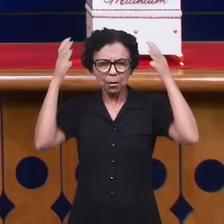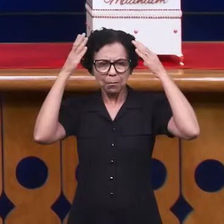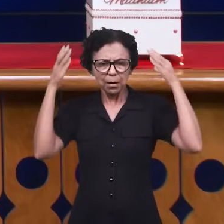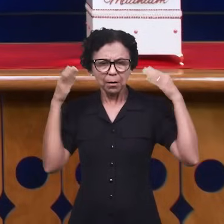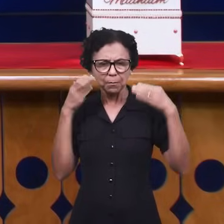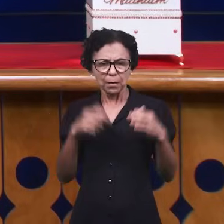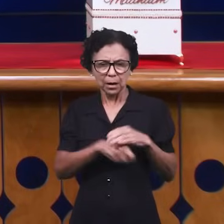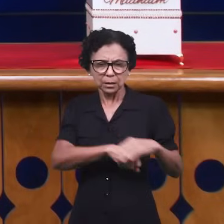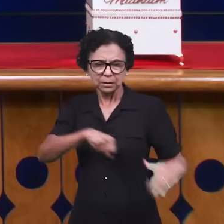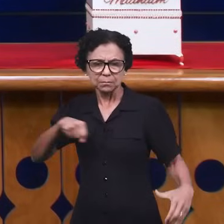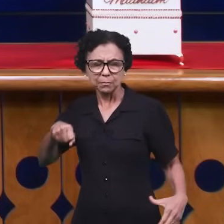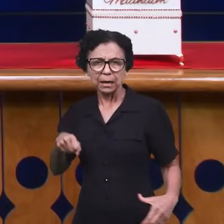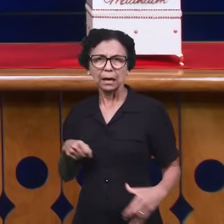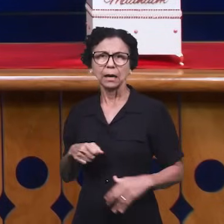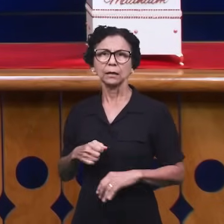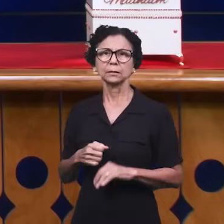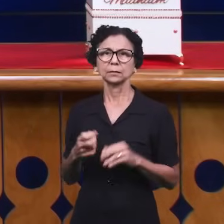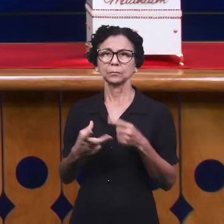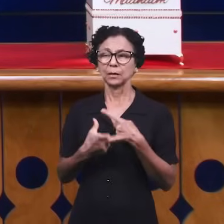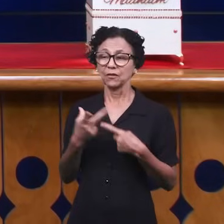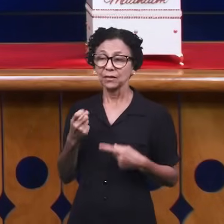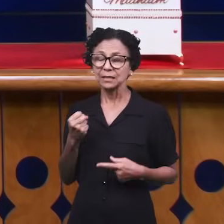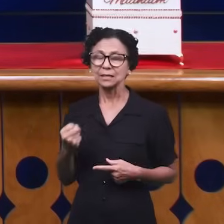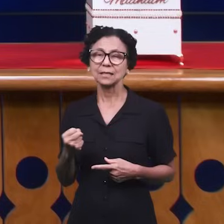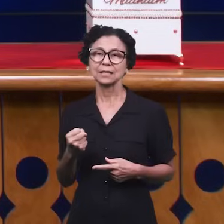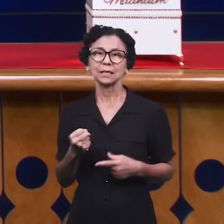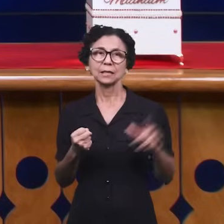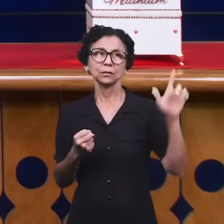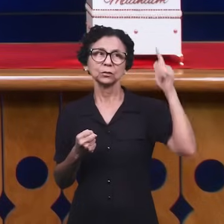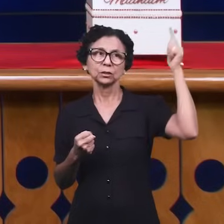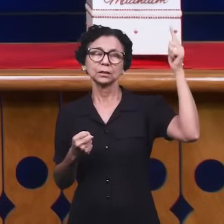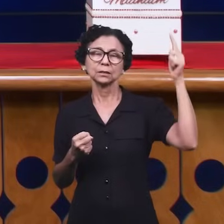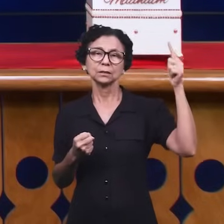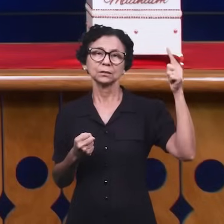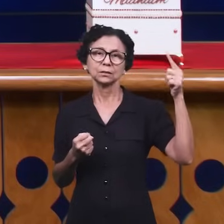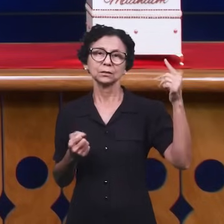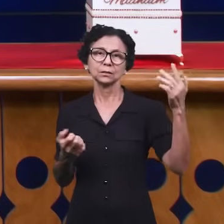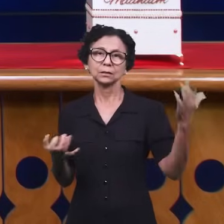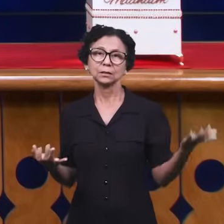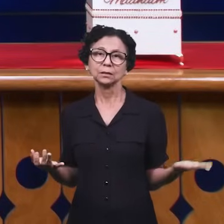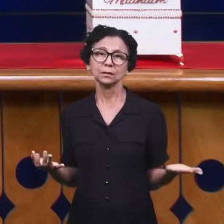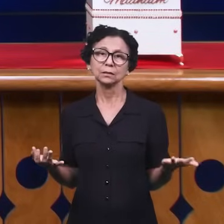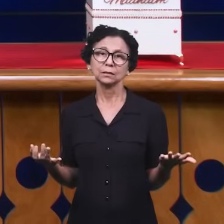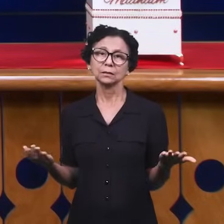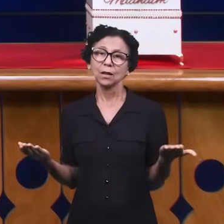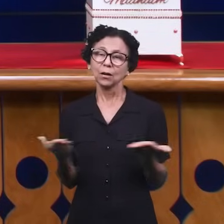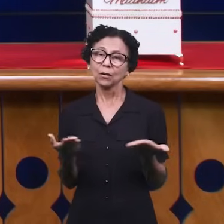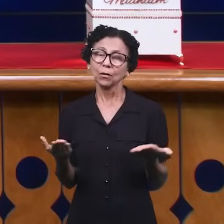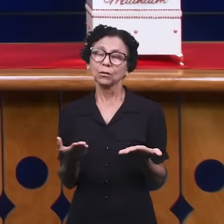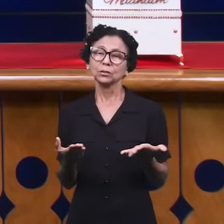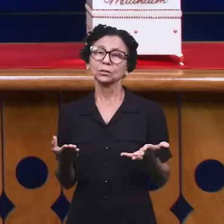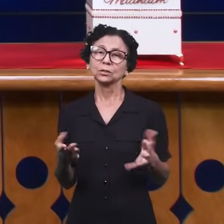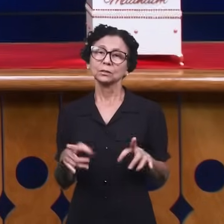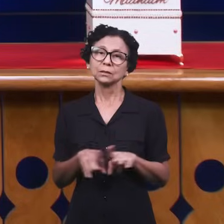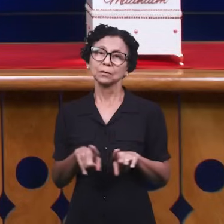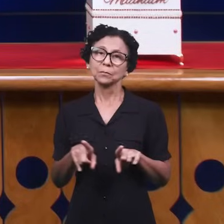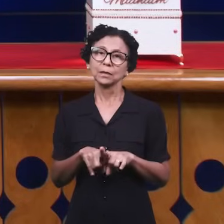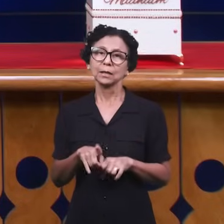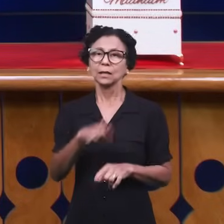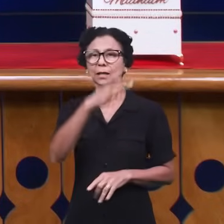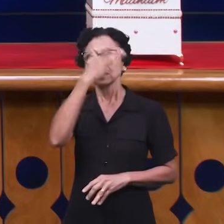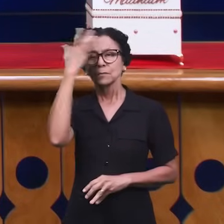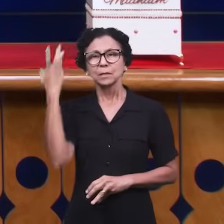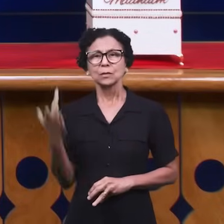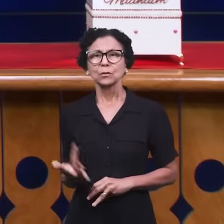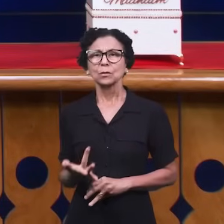armas, para o mundo vencer o que acontece hoje. A angústia, a apostasia, a